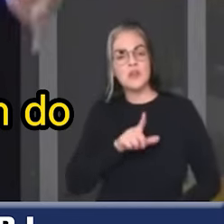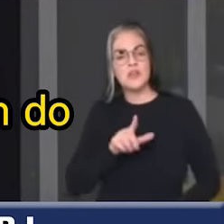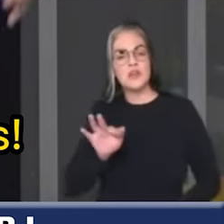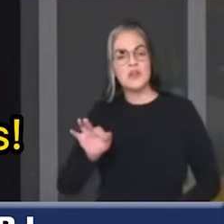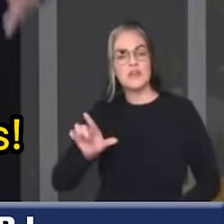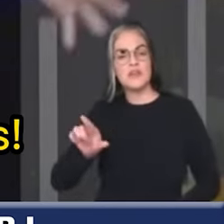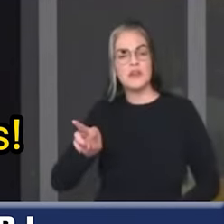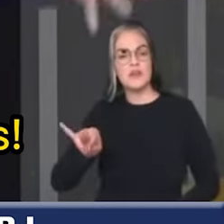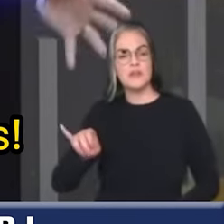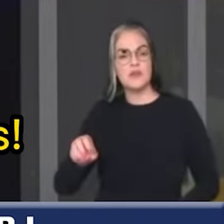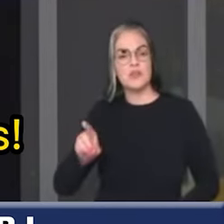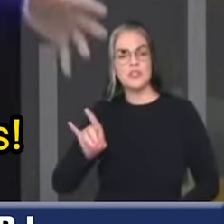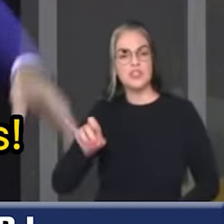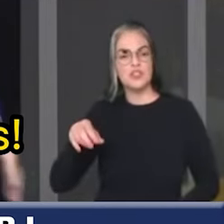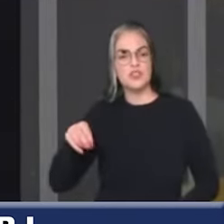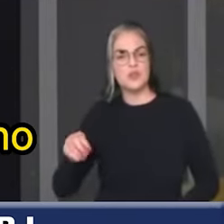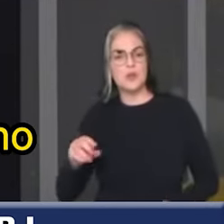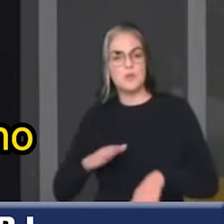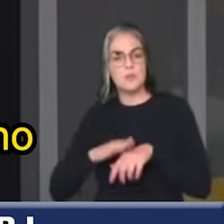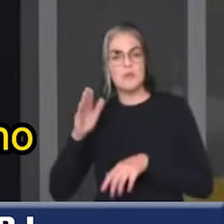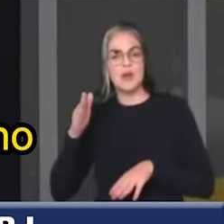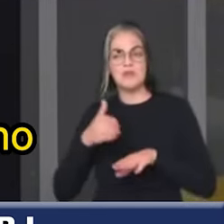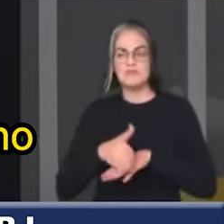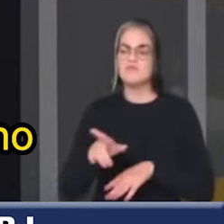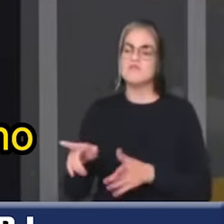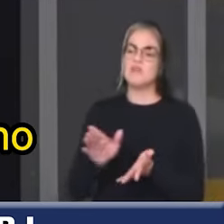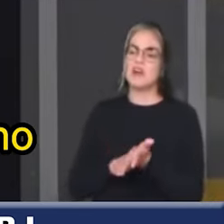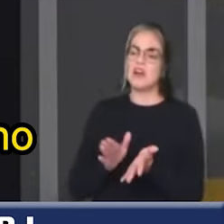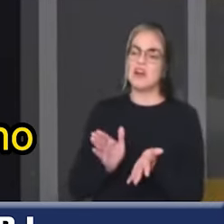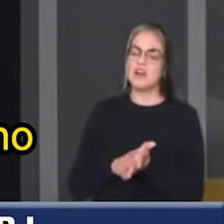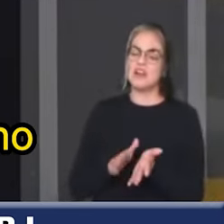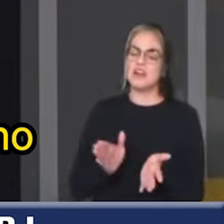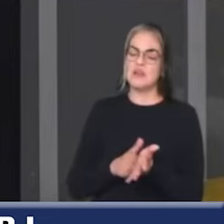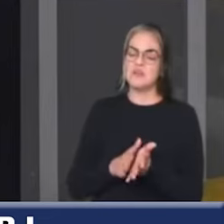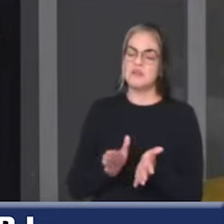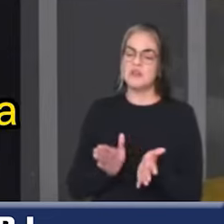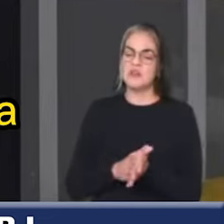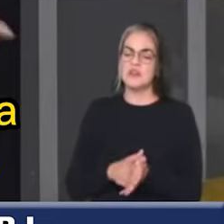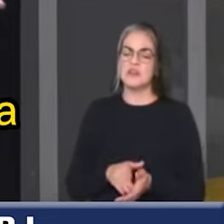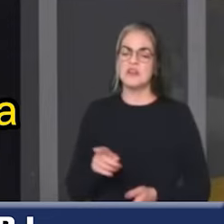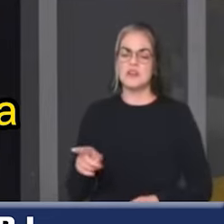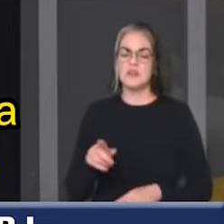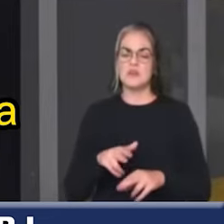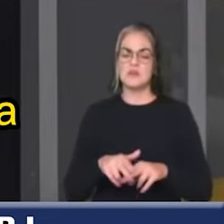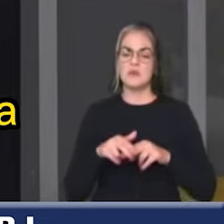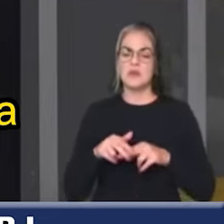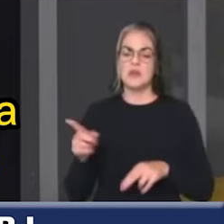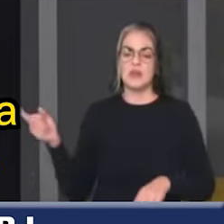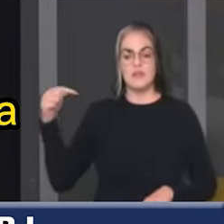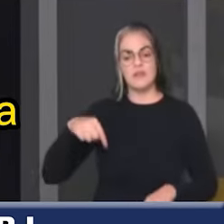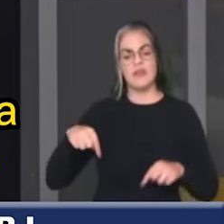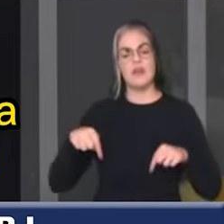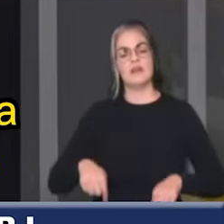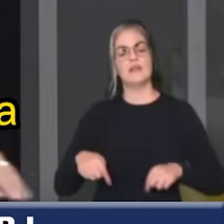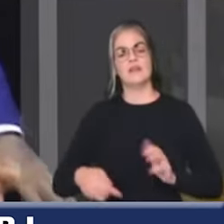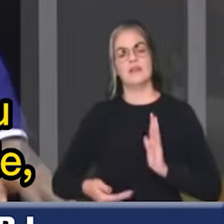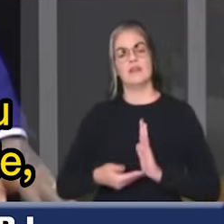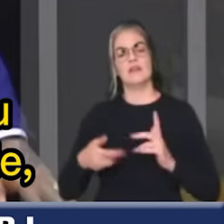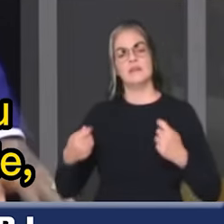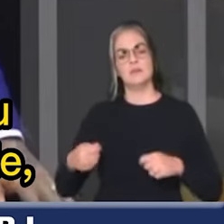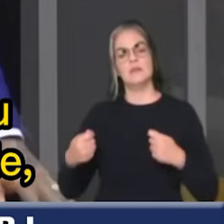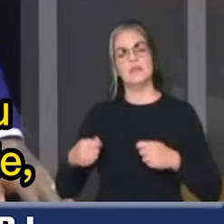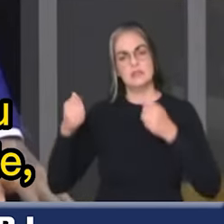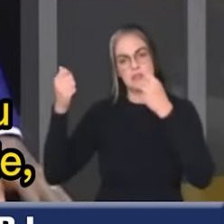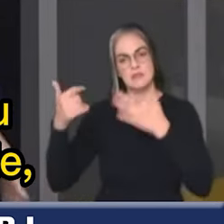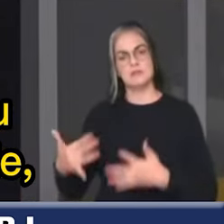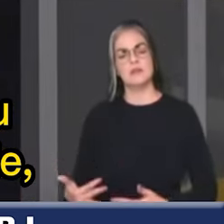Street View, além do Google. Parabéns! É por isso que Flávio Dino tem que vir a essa casa para prestar esclarecimentos sobre